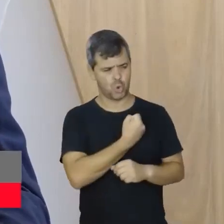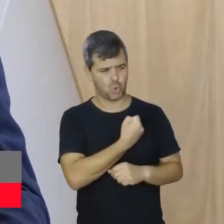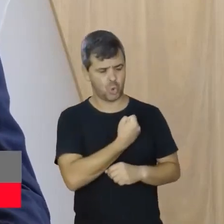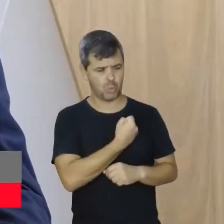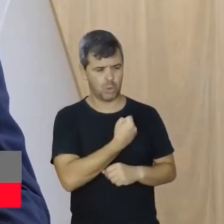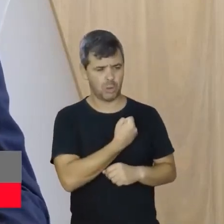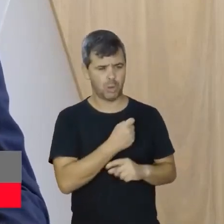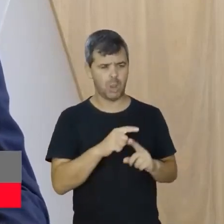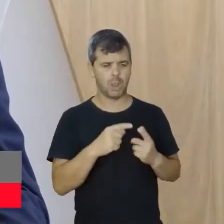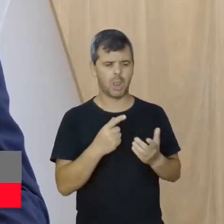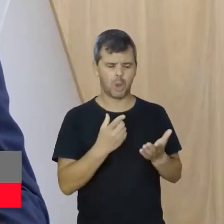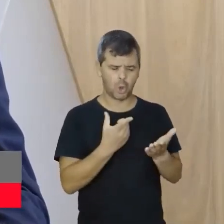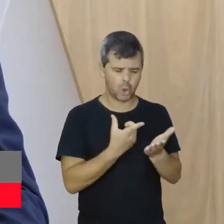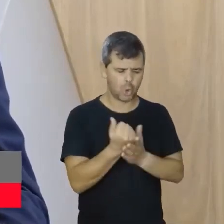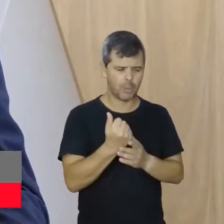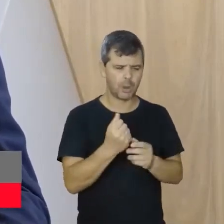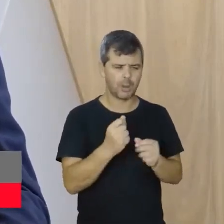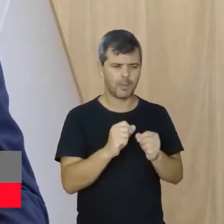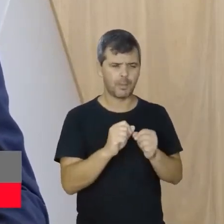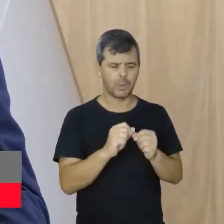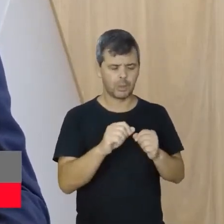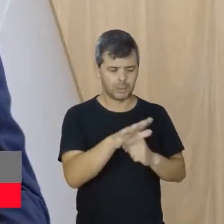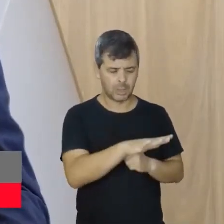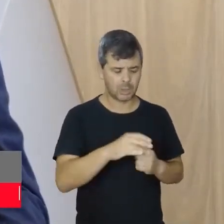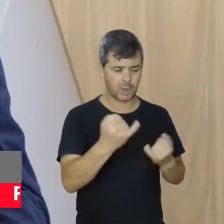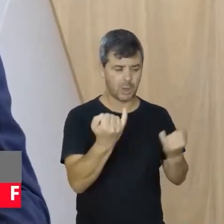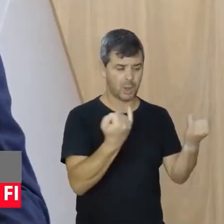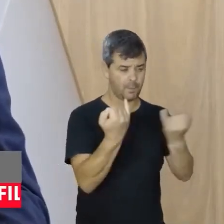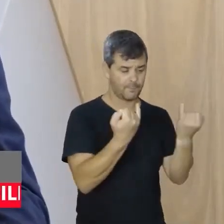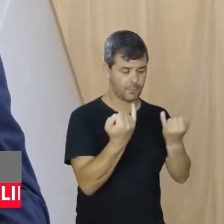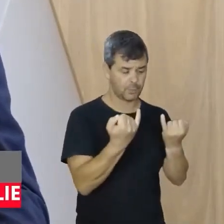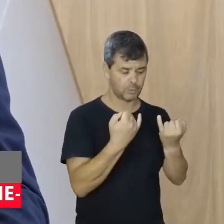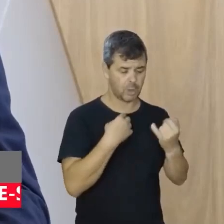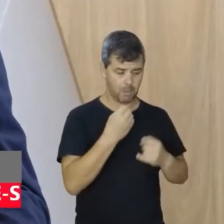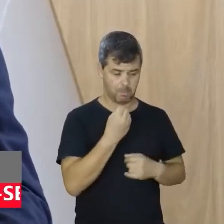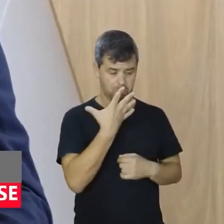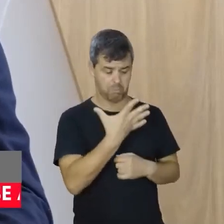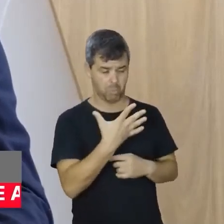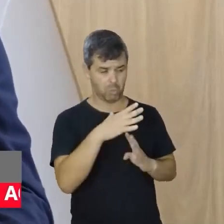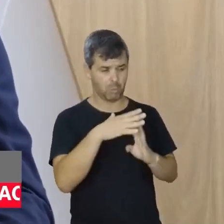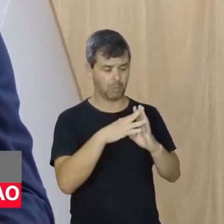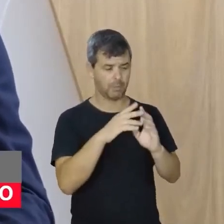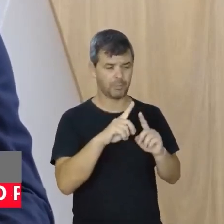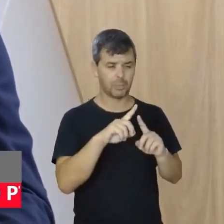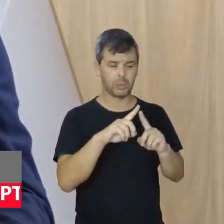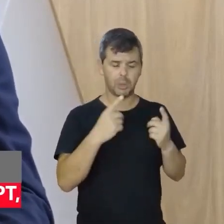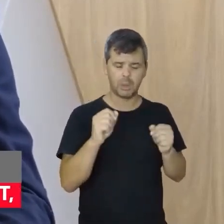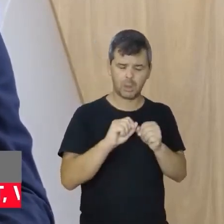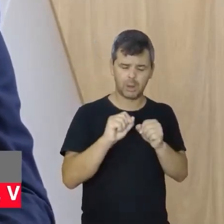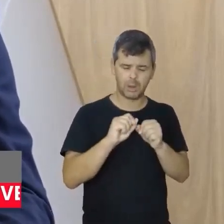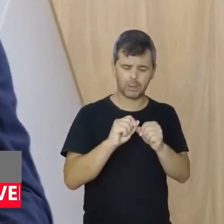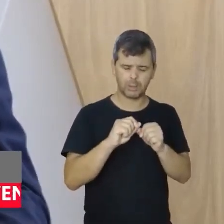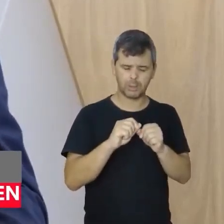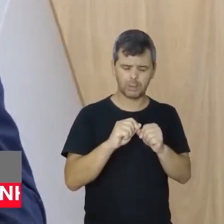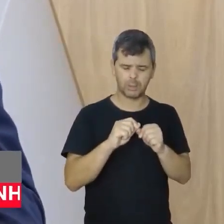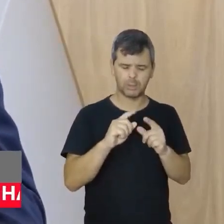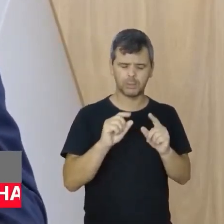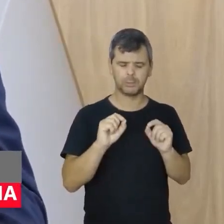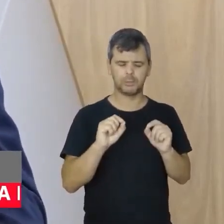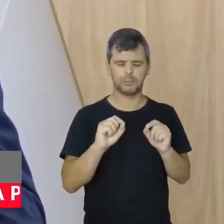Conab coleta com nosso setor de informações, que é muito potente, foi também um dos grandes instrumentos